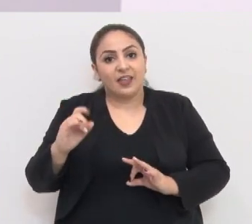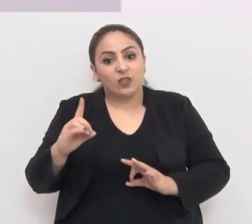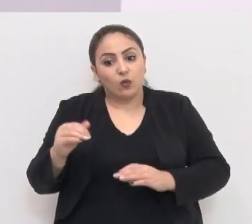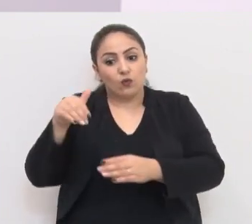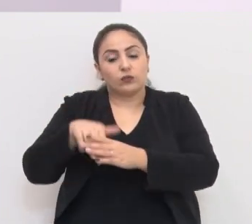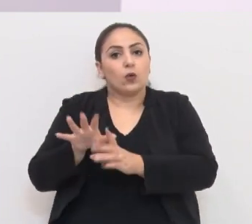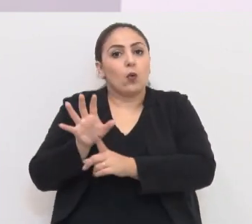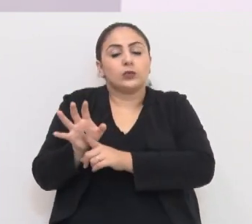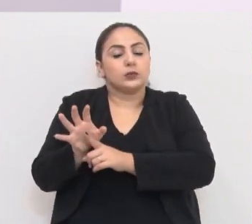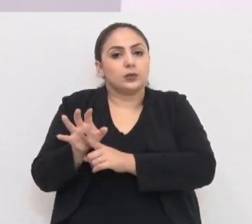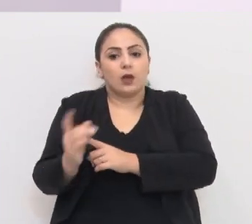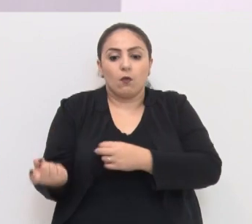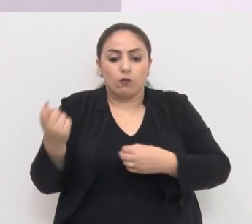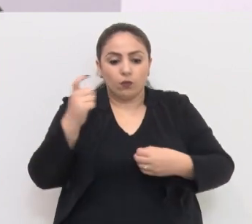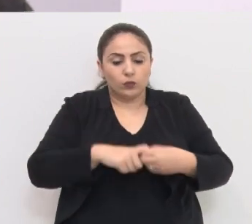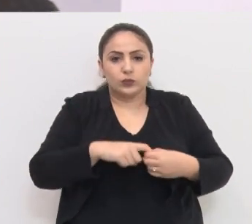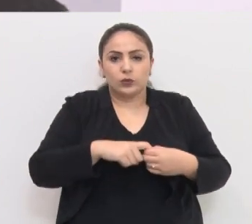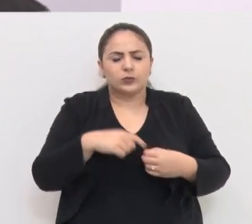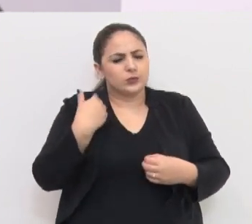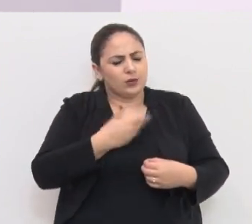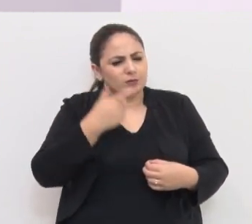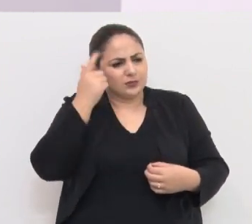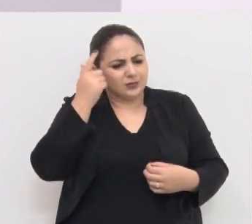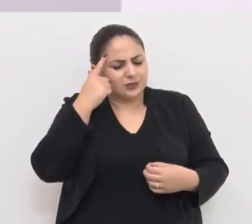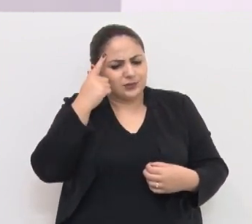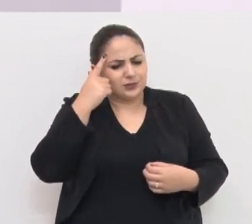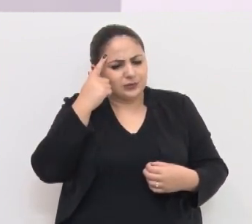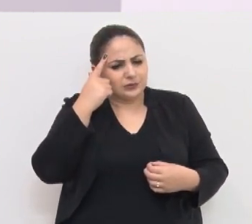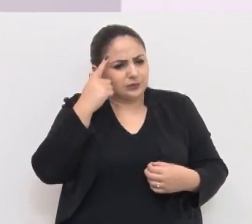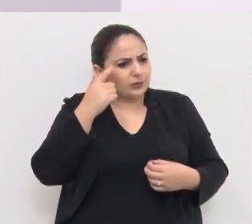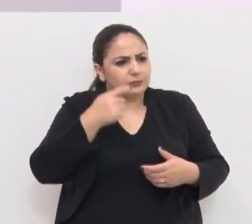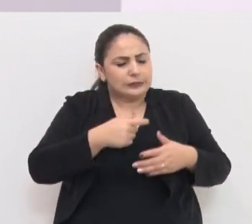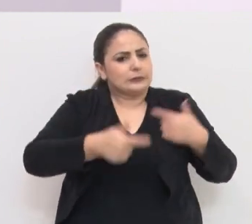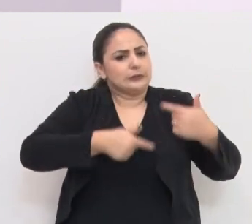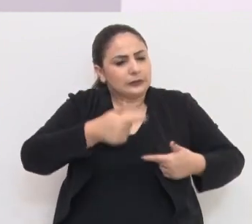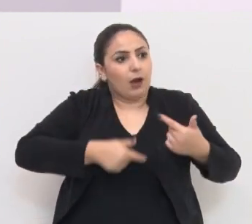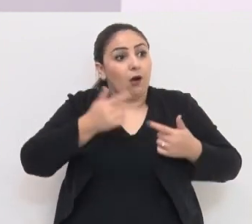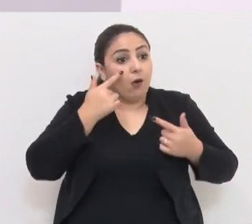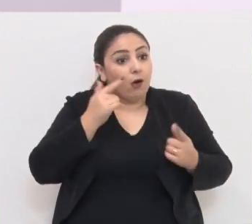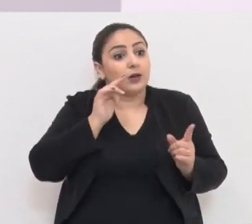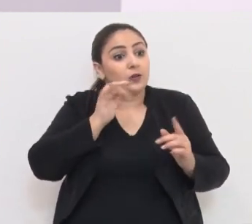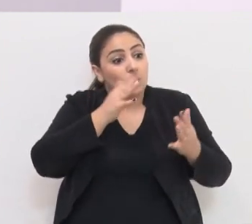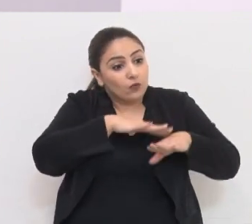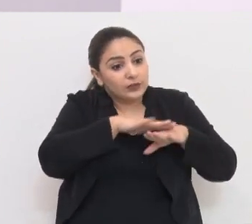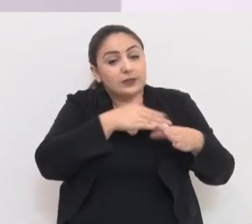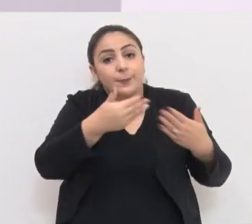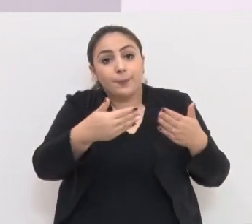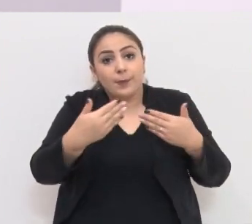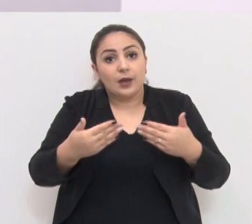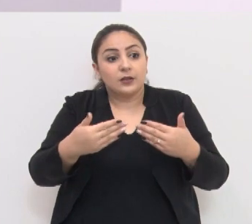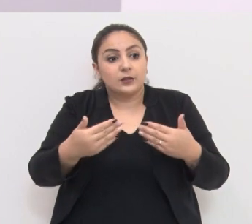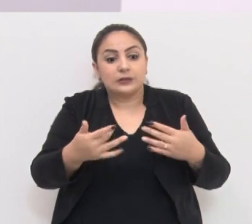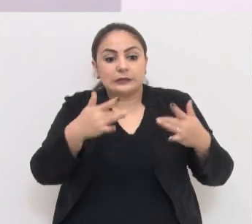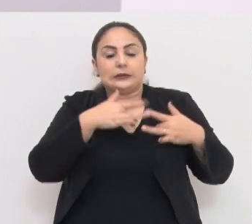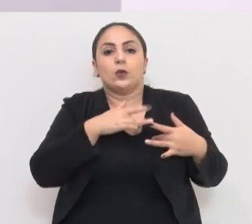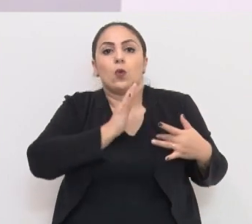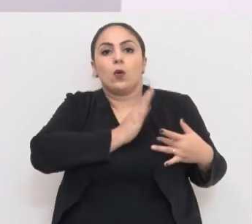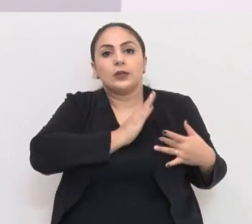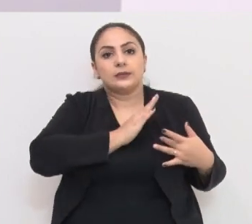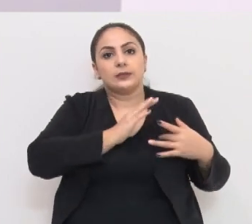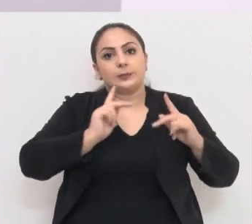vetado, voltou, e nós tivemos que trabalhar bastante, entrar dentro do coração das pessoas, dos nossos colegas,